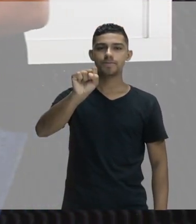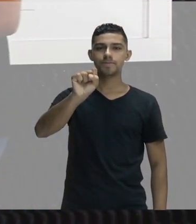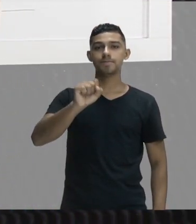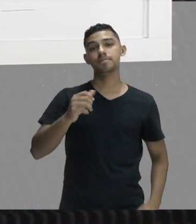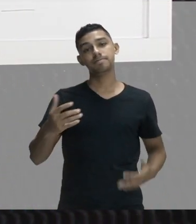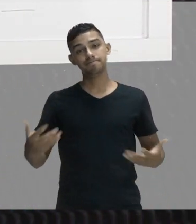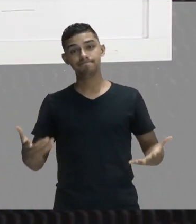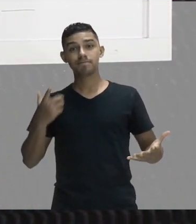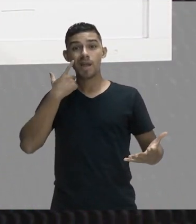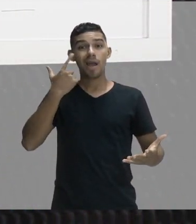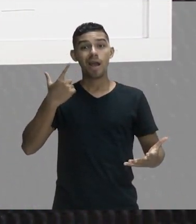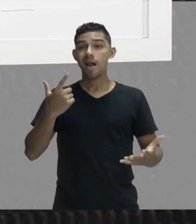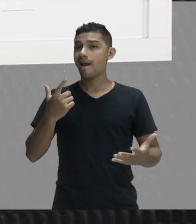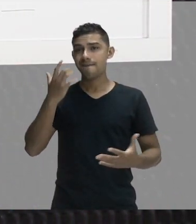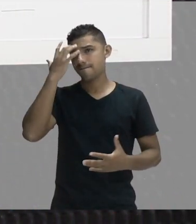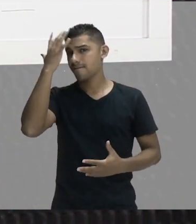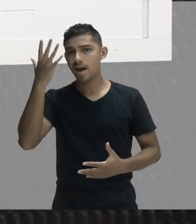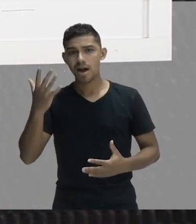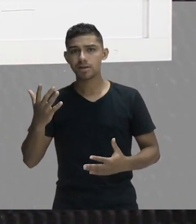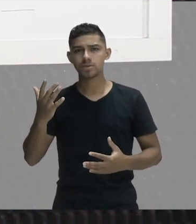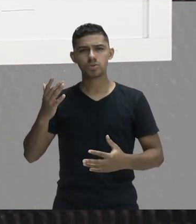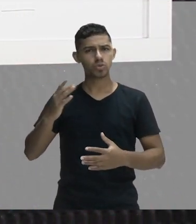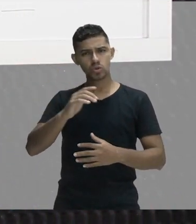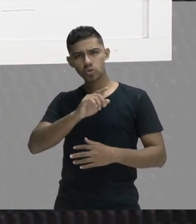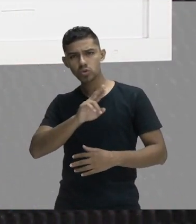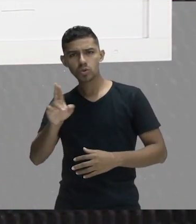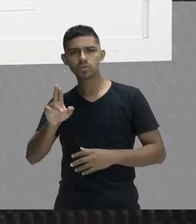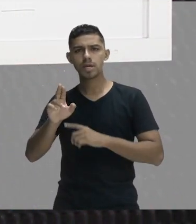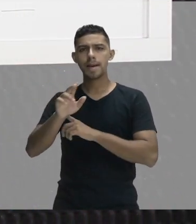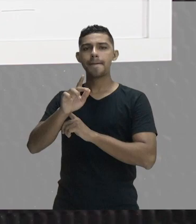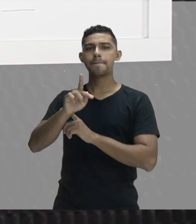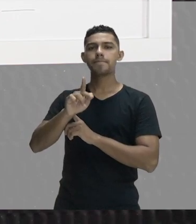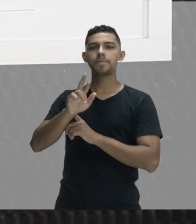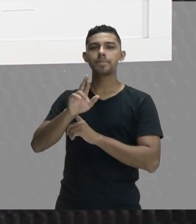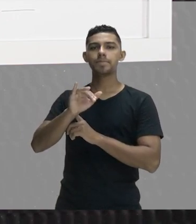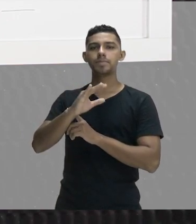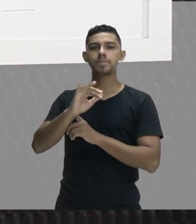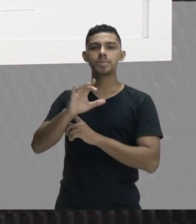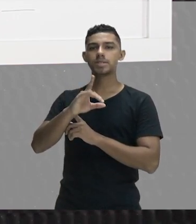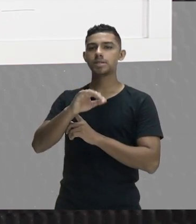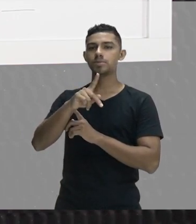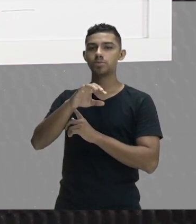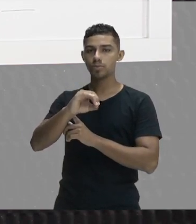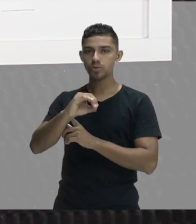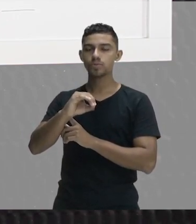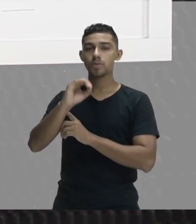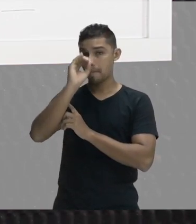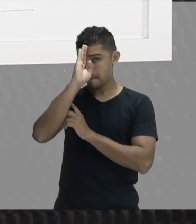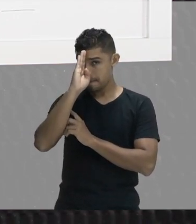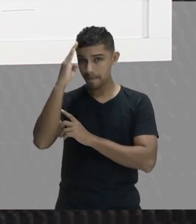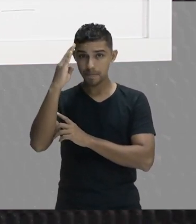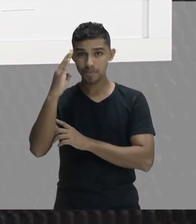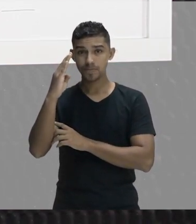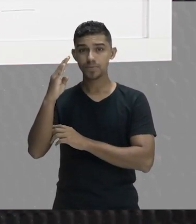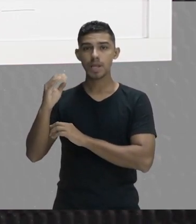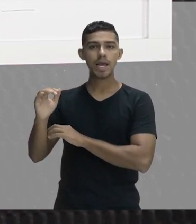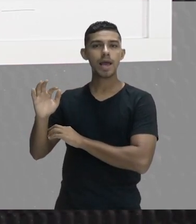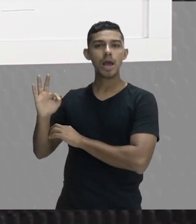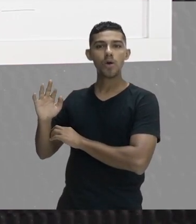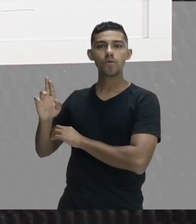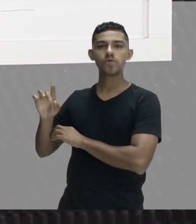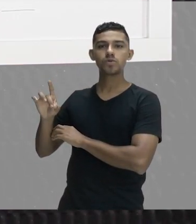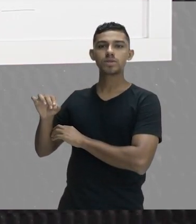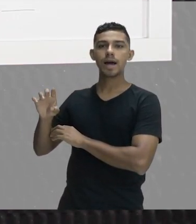Certo? Então, é isso que nós chamamos de princípio fundamental da contagem, onde você faz o produto das